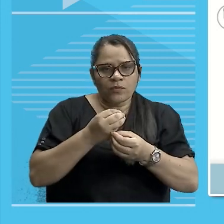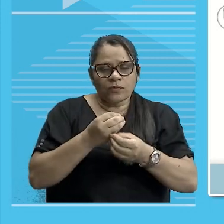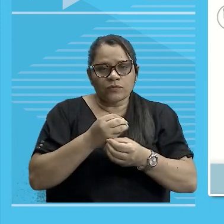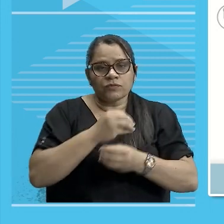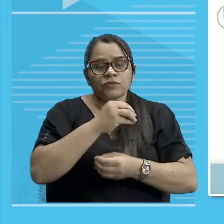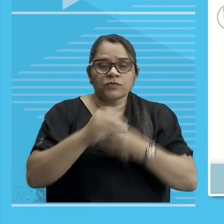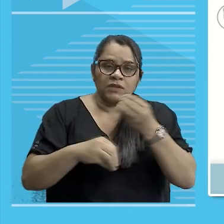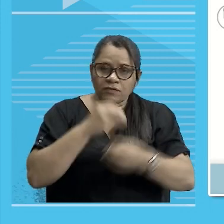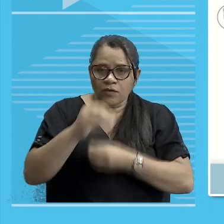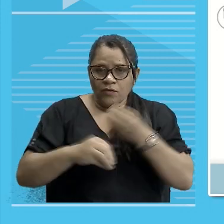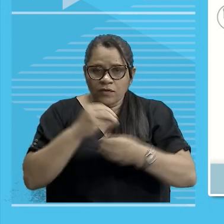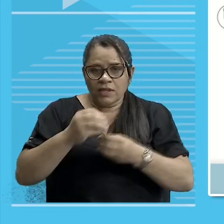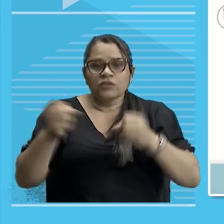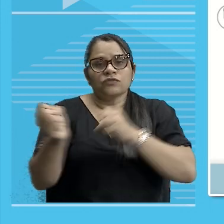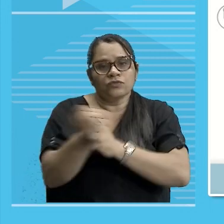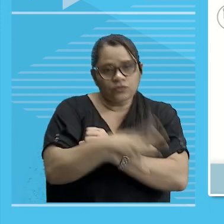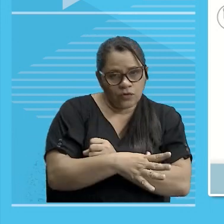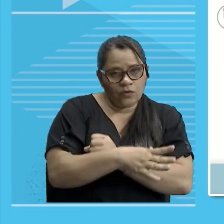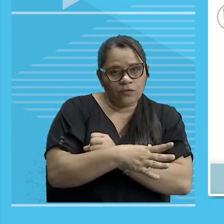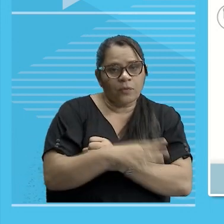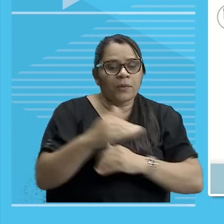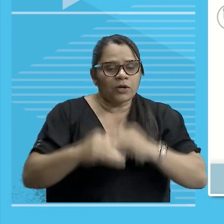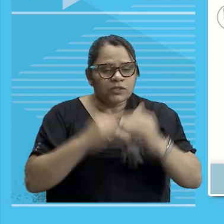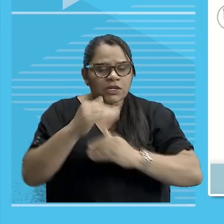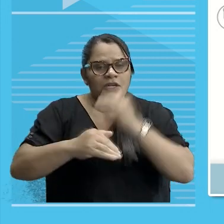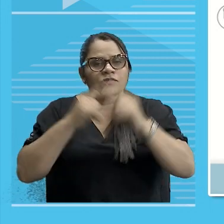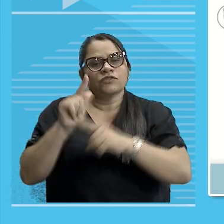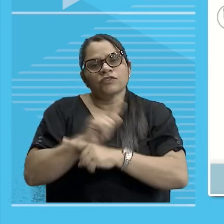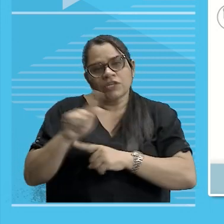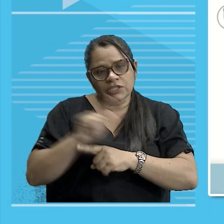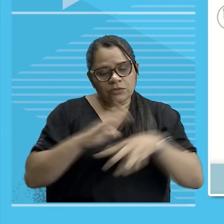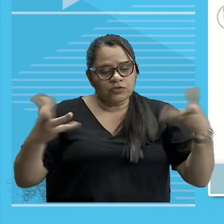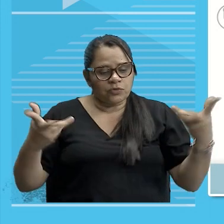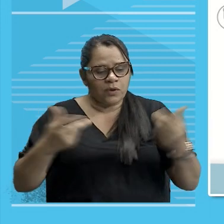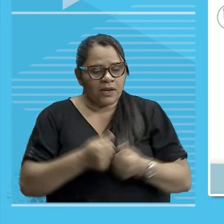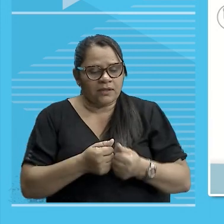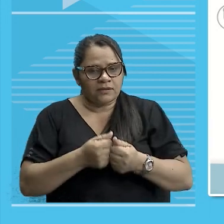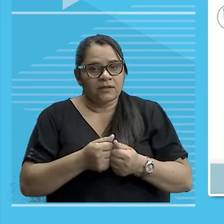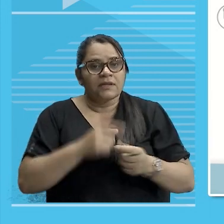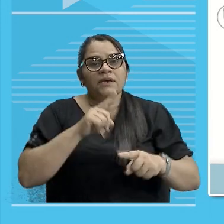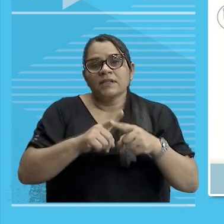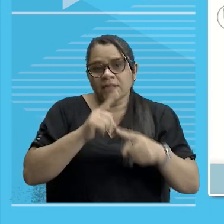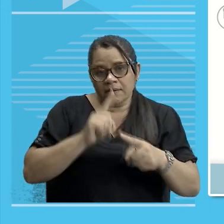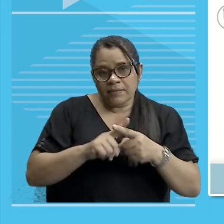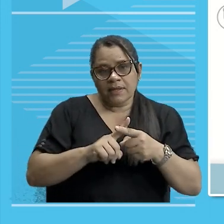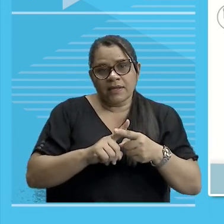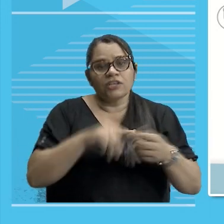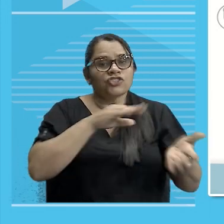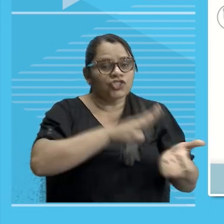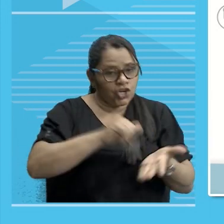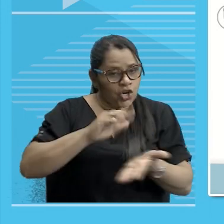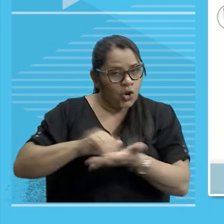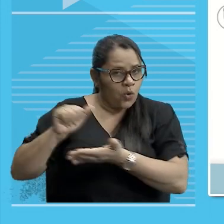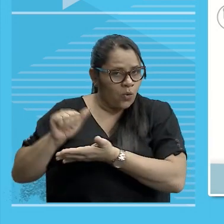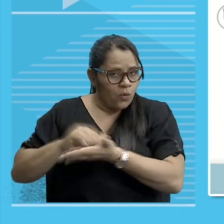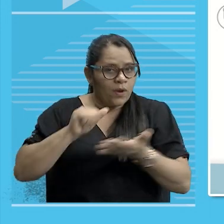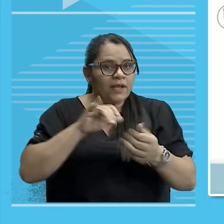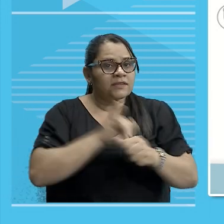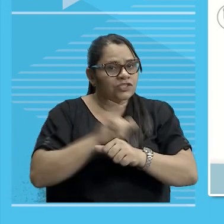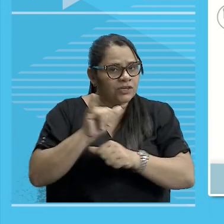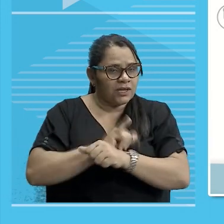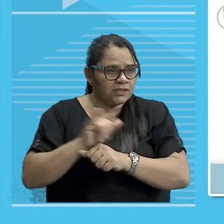processos de gestão da qualidade e eliminou metas baseado apenas